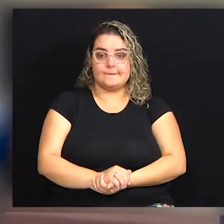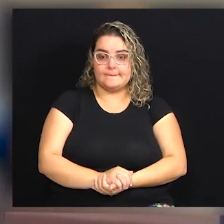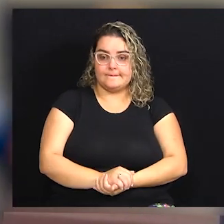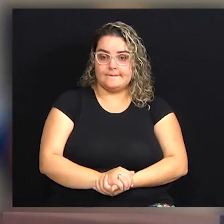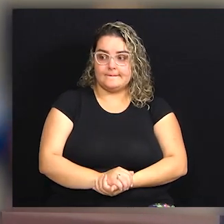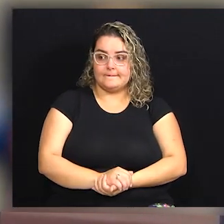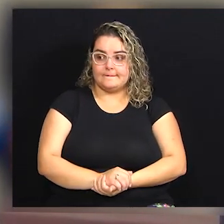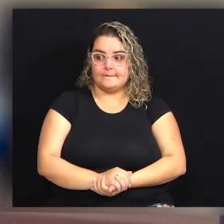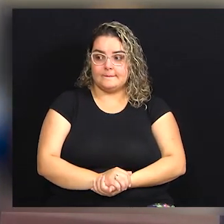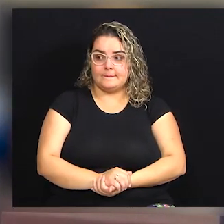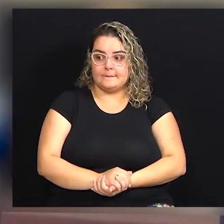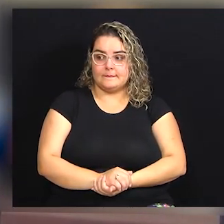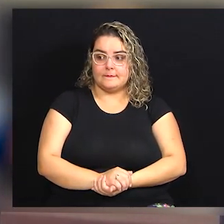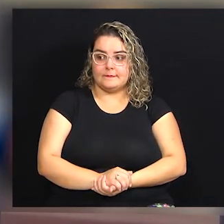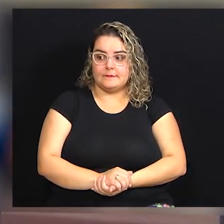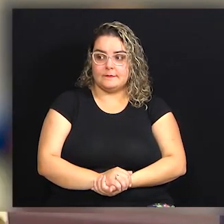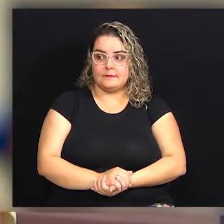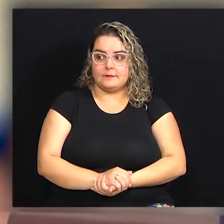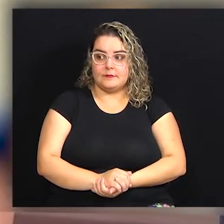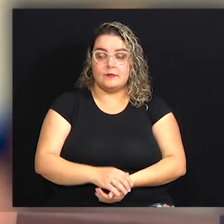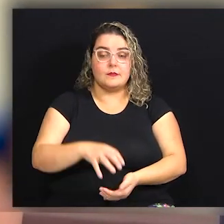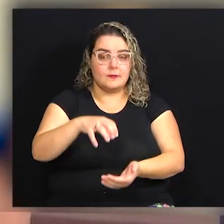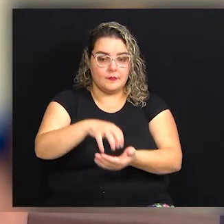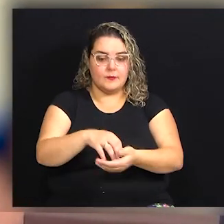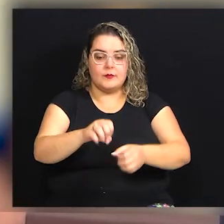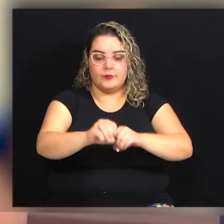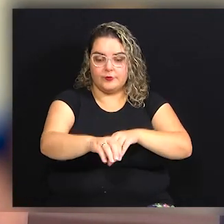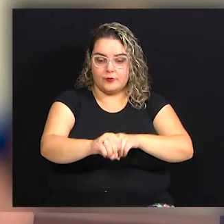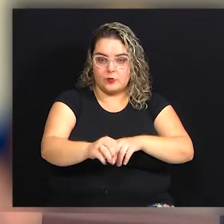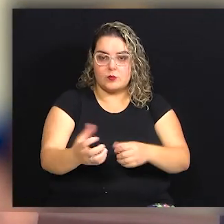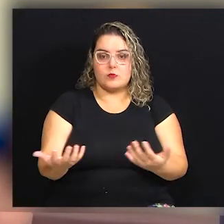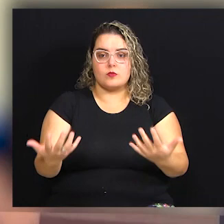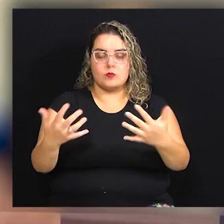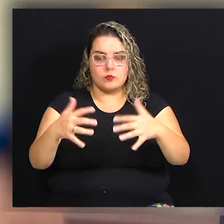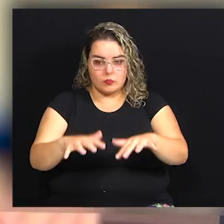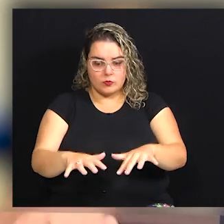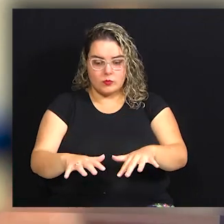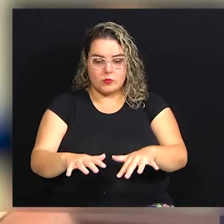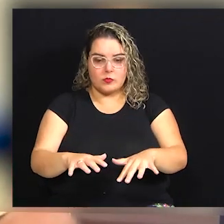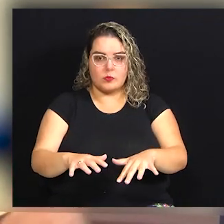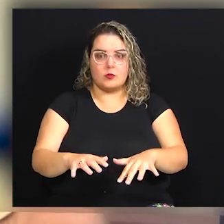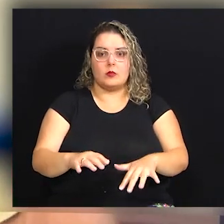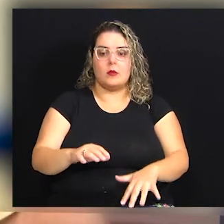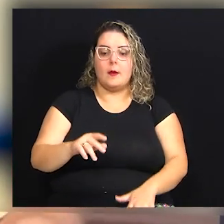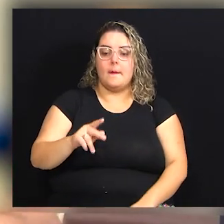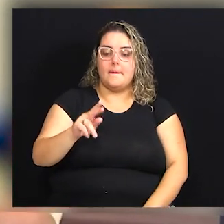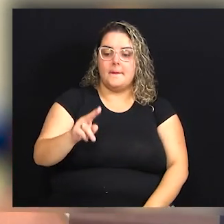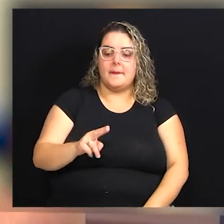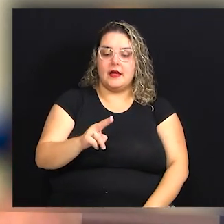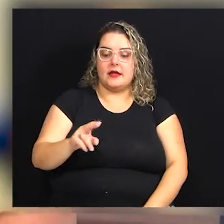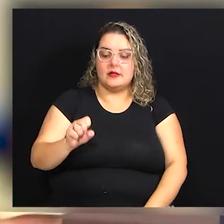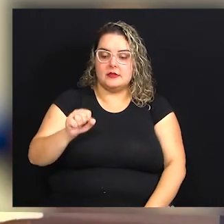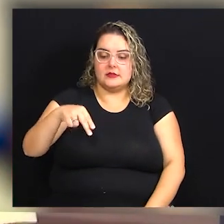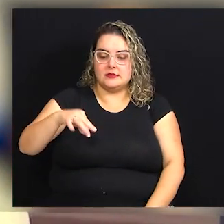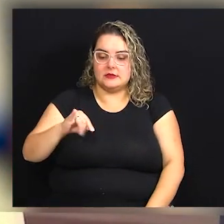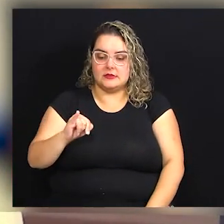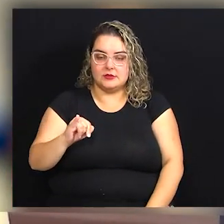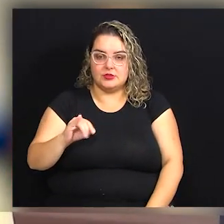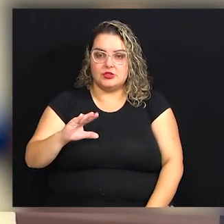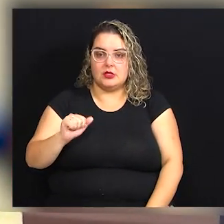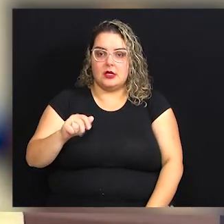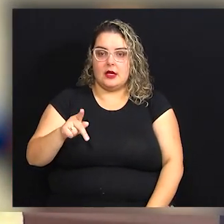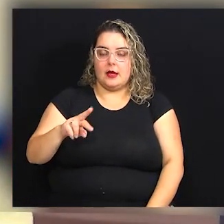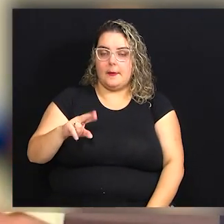com o Centro Educacional Integrado Padre Santi Capriotti,